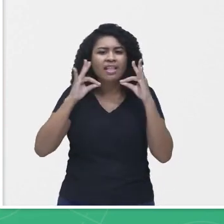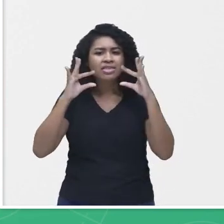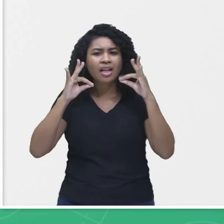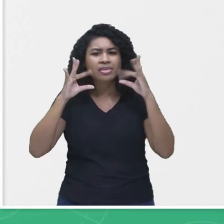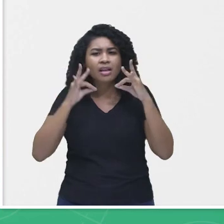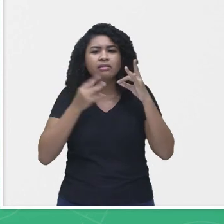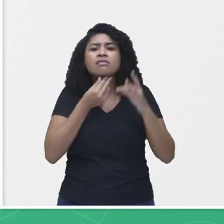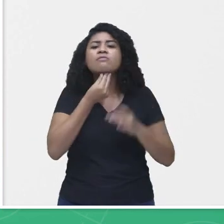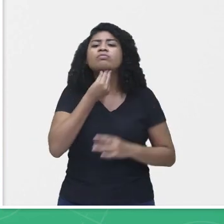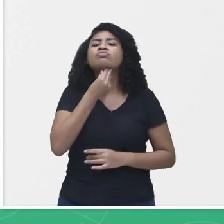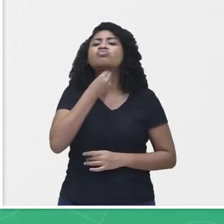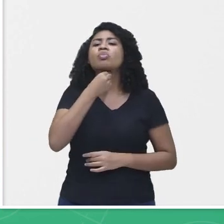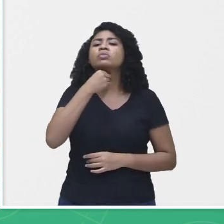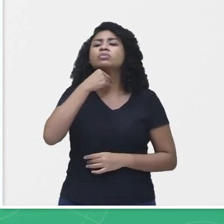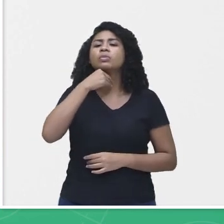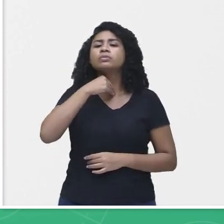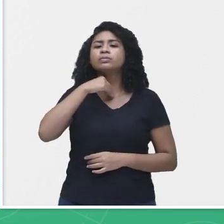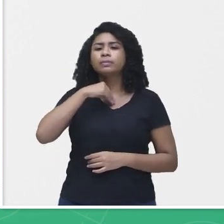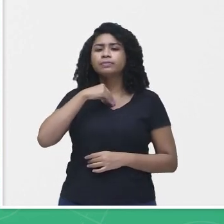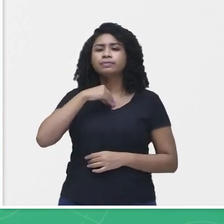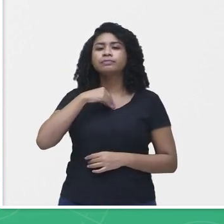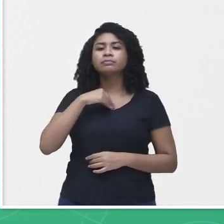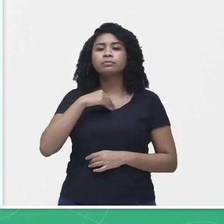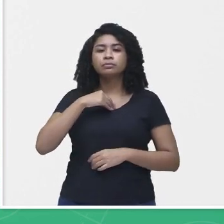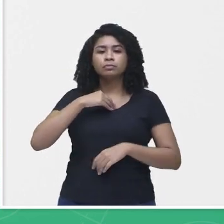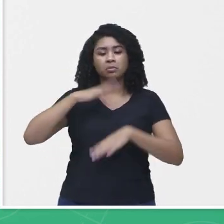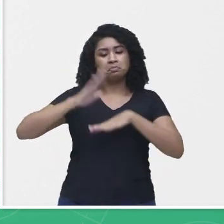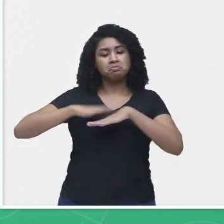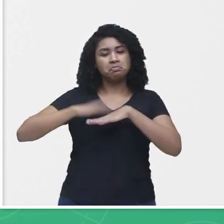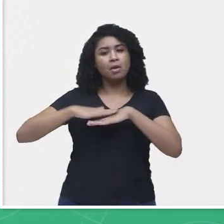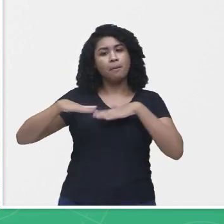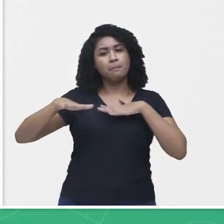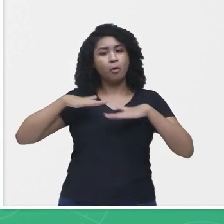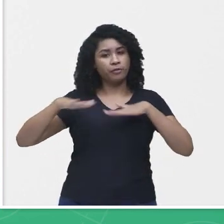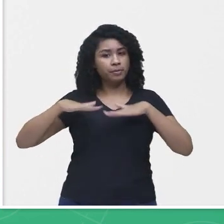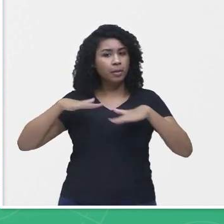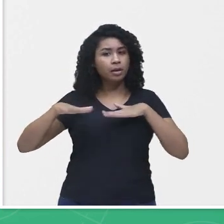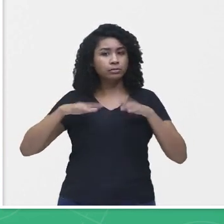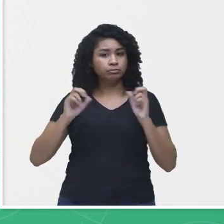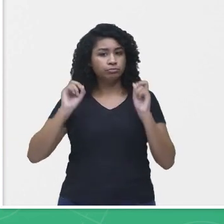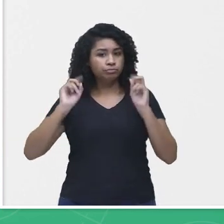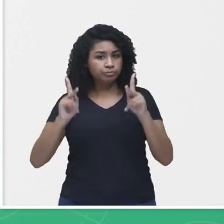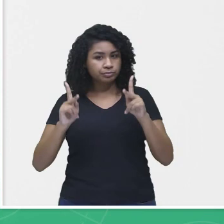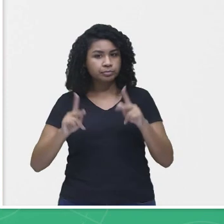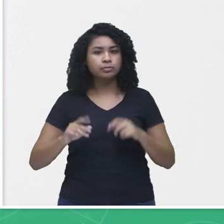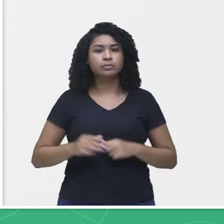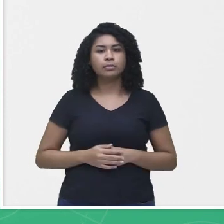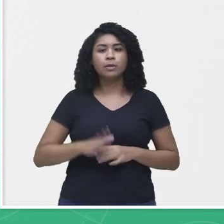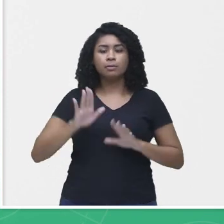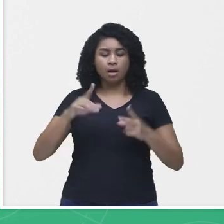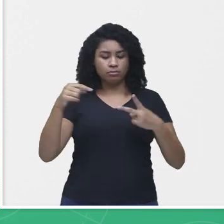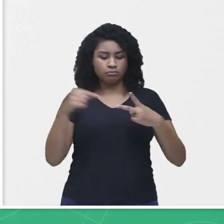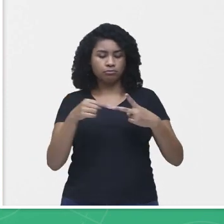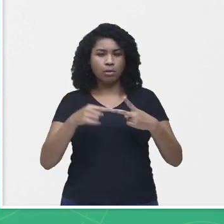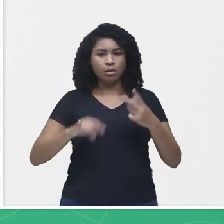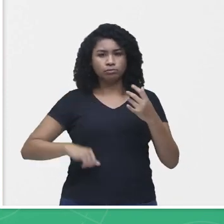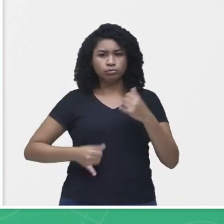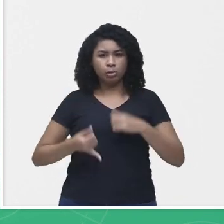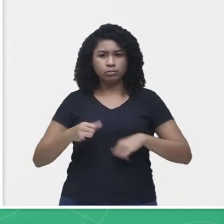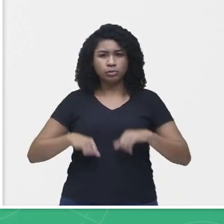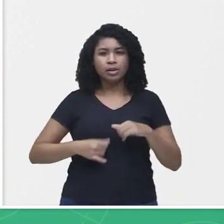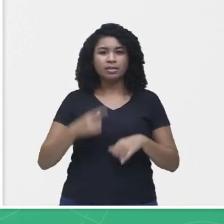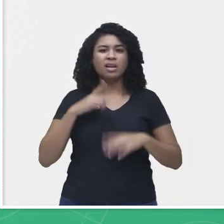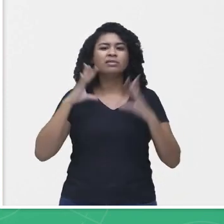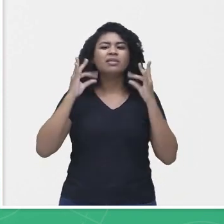esôfago por meio dos movimentos peristálticos. Já as enzimas atuam tanto na boca, por meio da saliva, né, que a gente tem